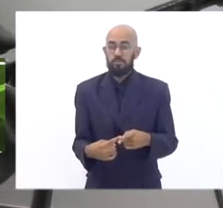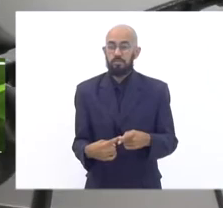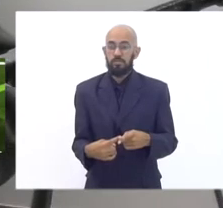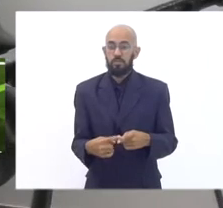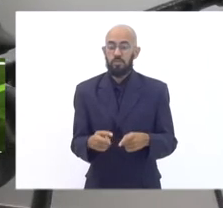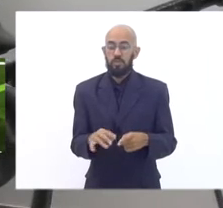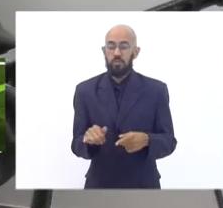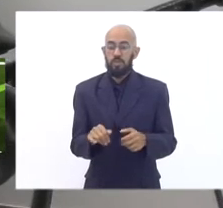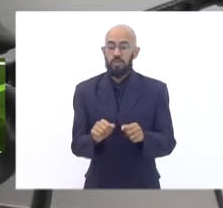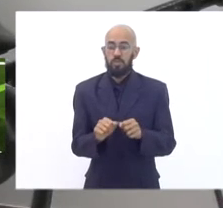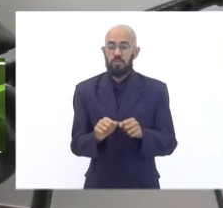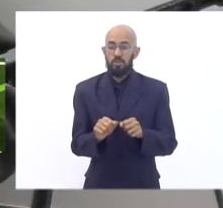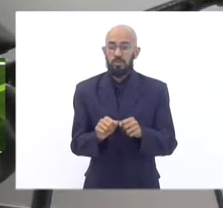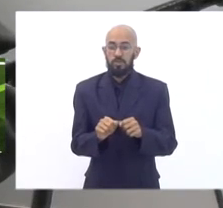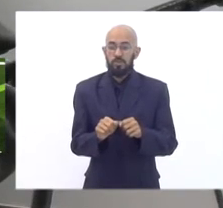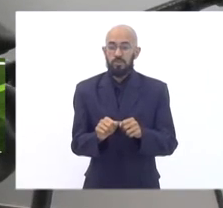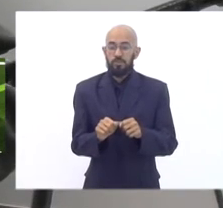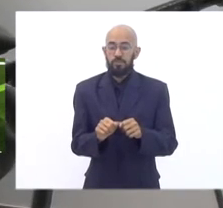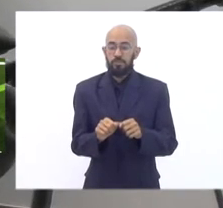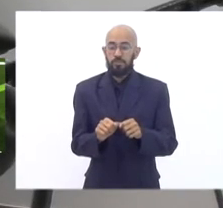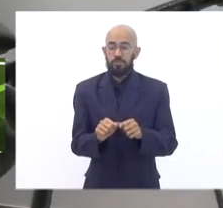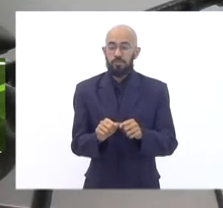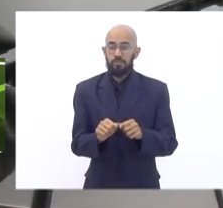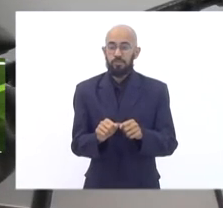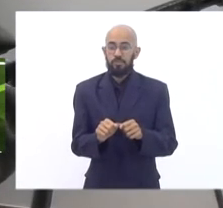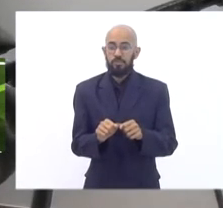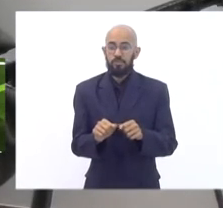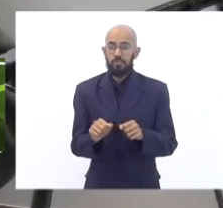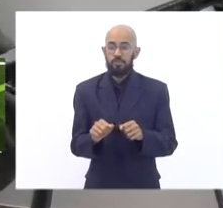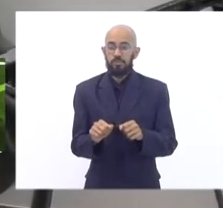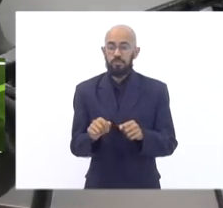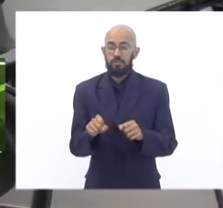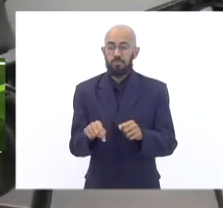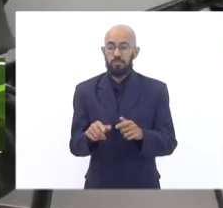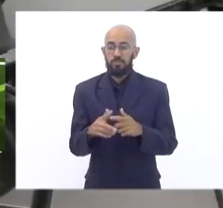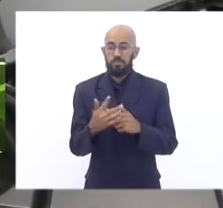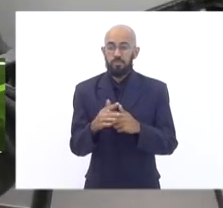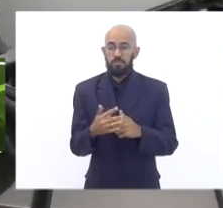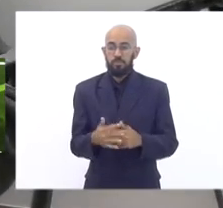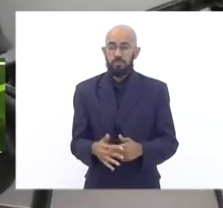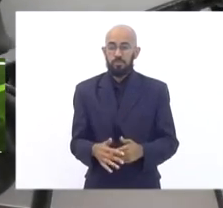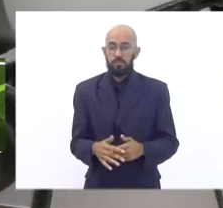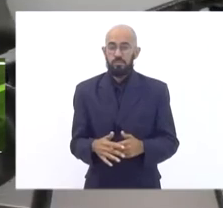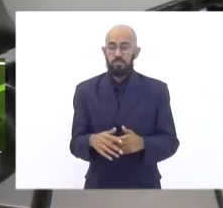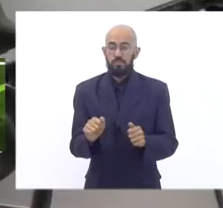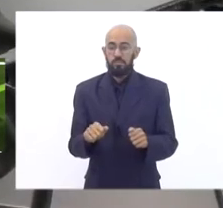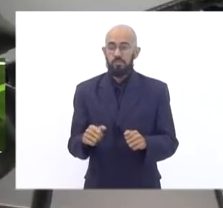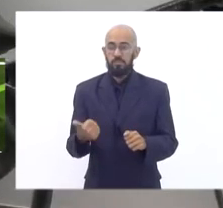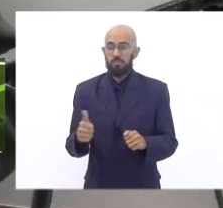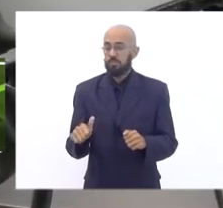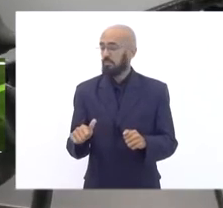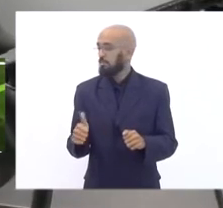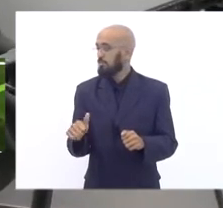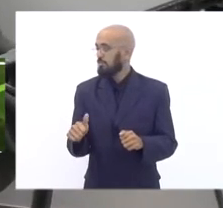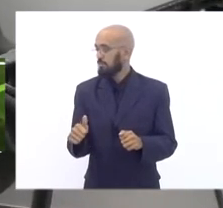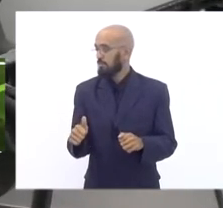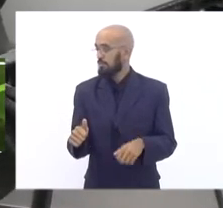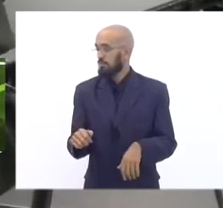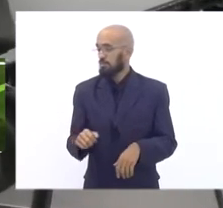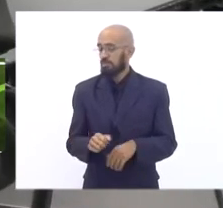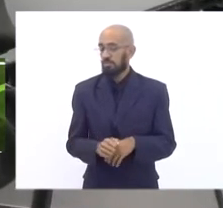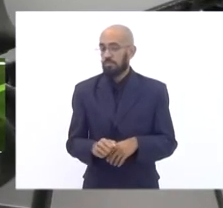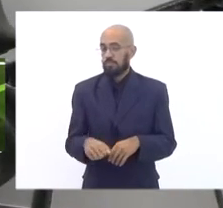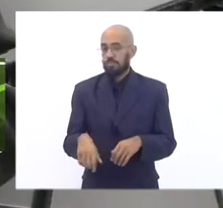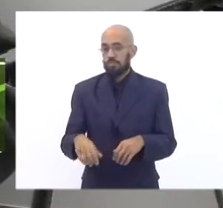no 12º termo aditivo será uma revisão do 11º e do futuro, e não vai entrar